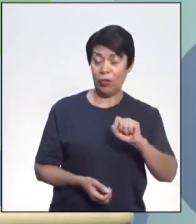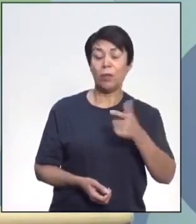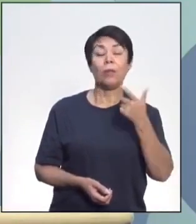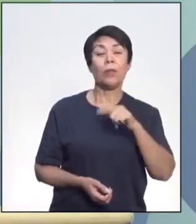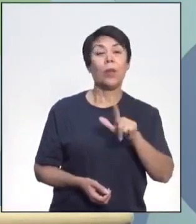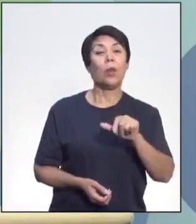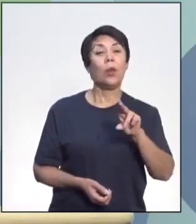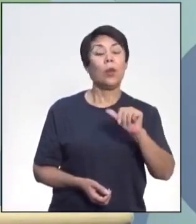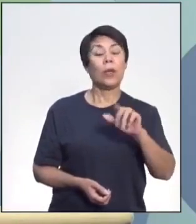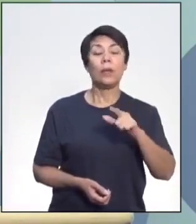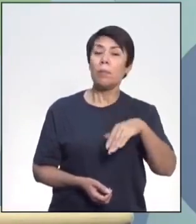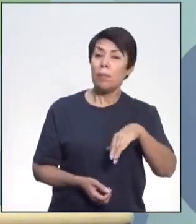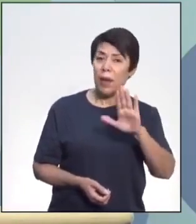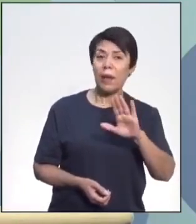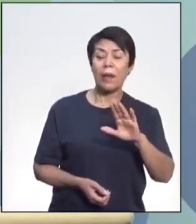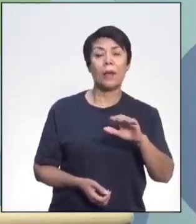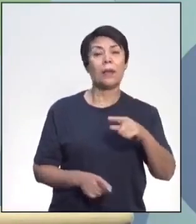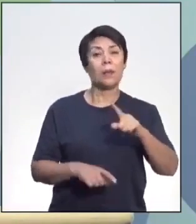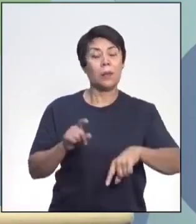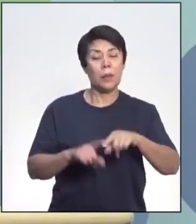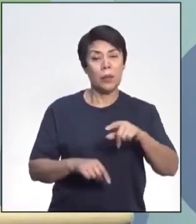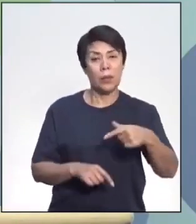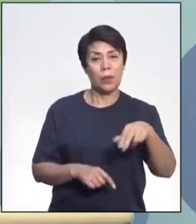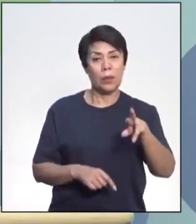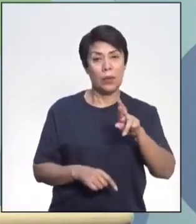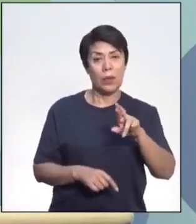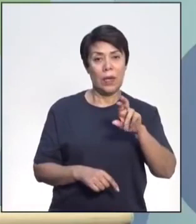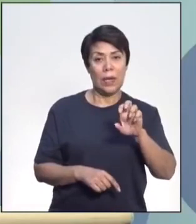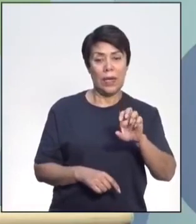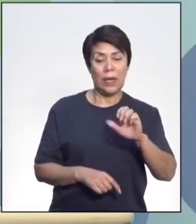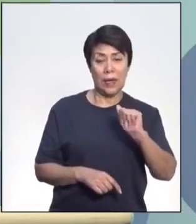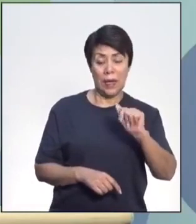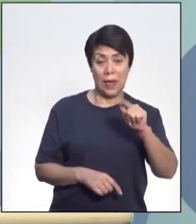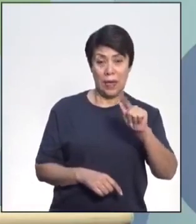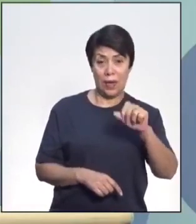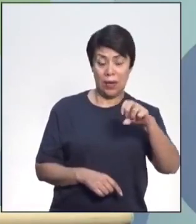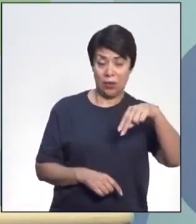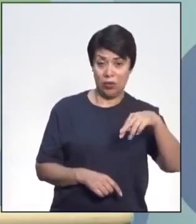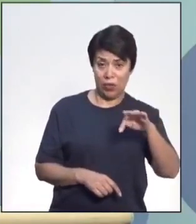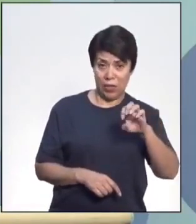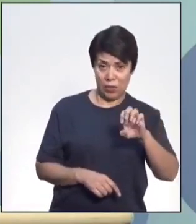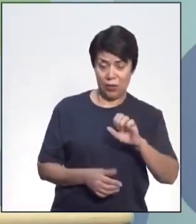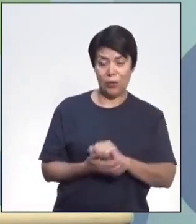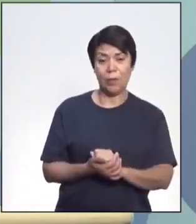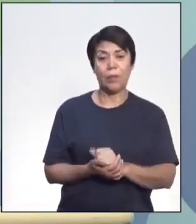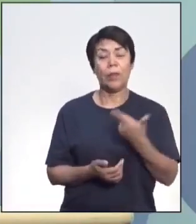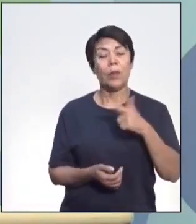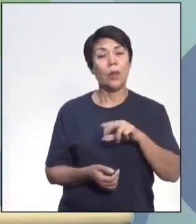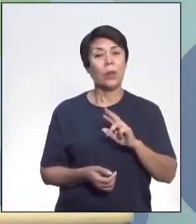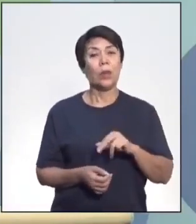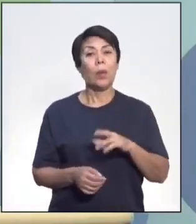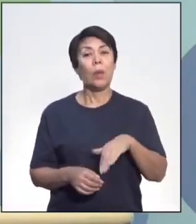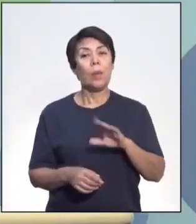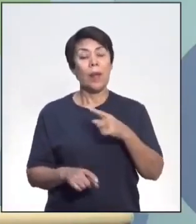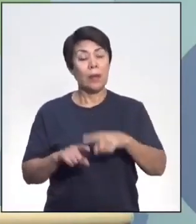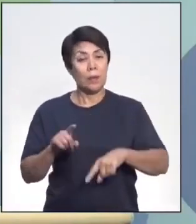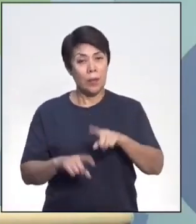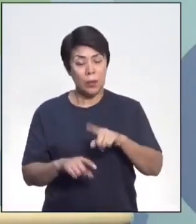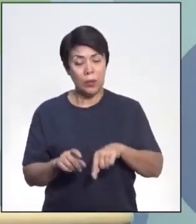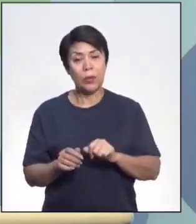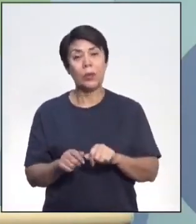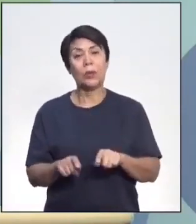reagente. A Amanda falou equilíbrio químico. O Nalan, colocando mais produto. E